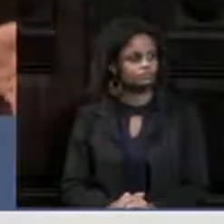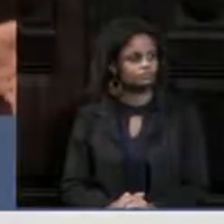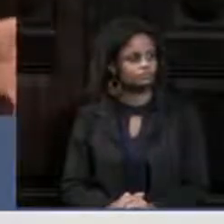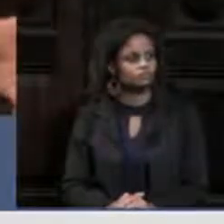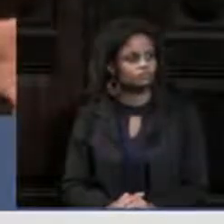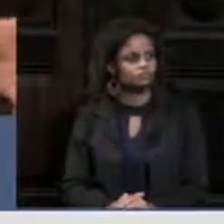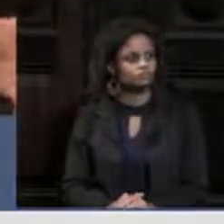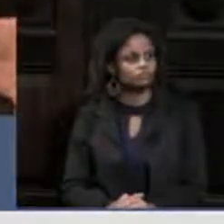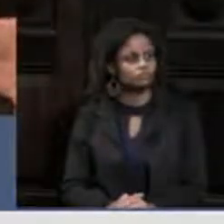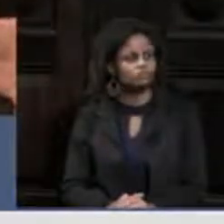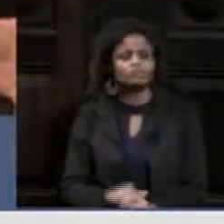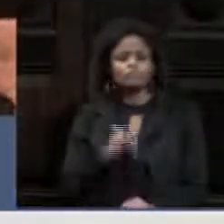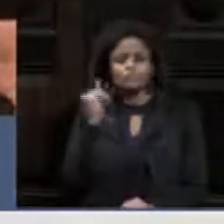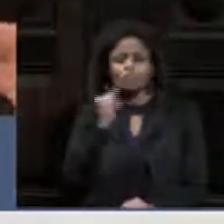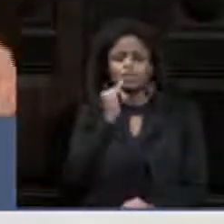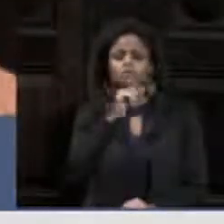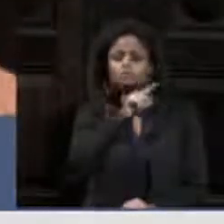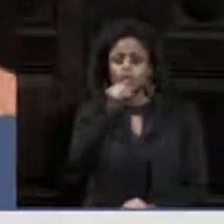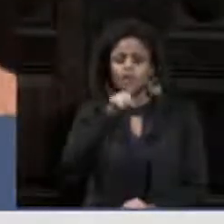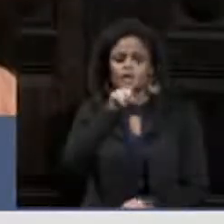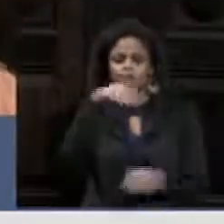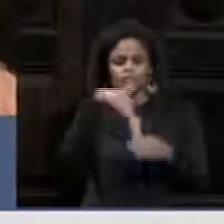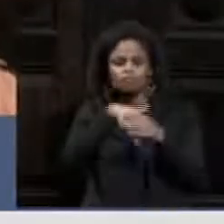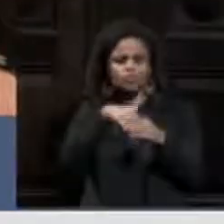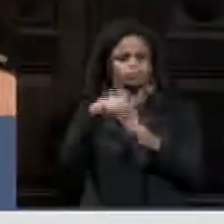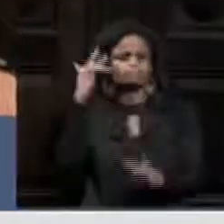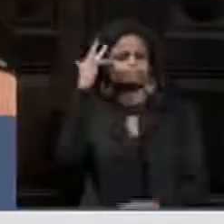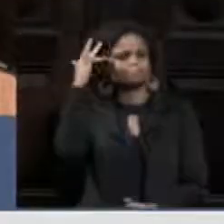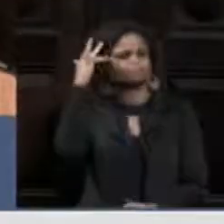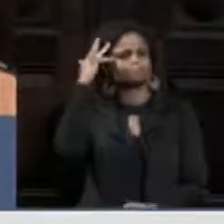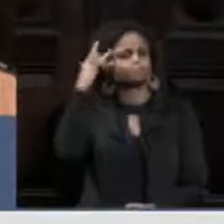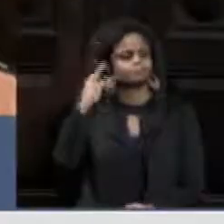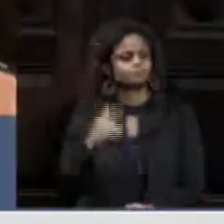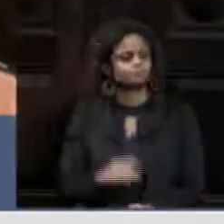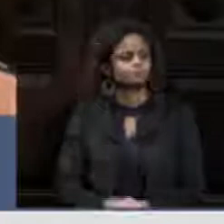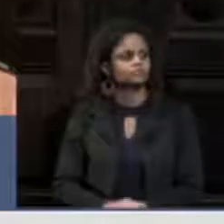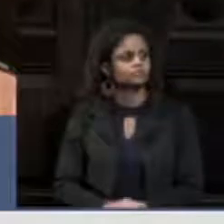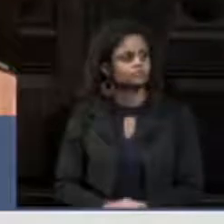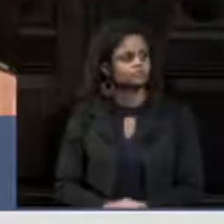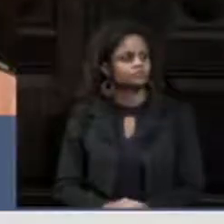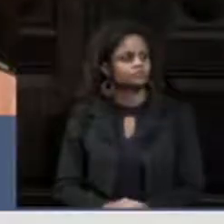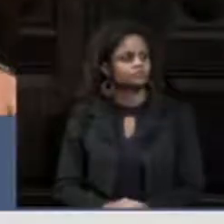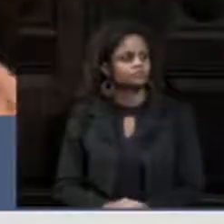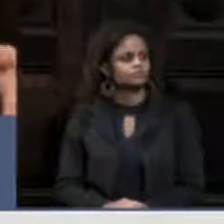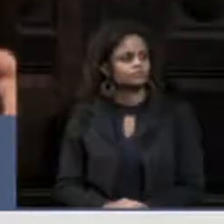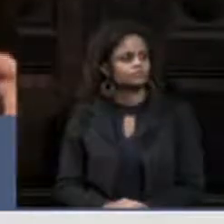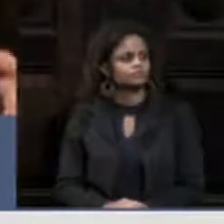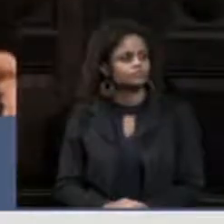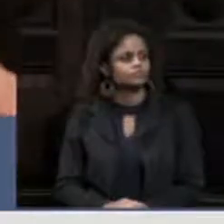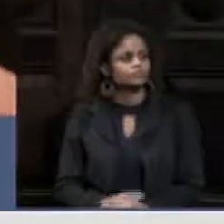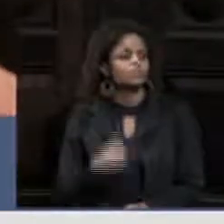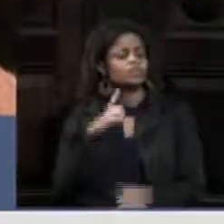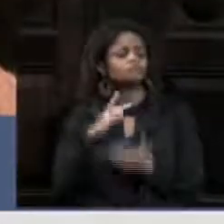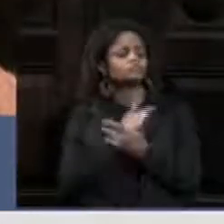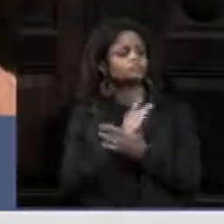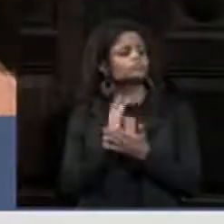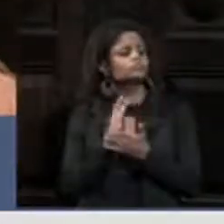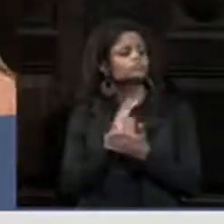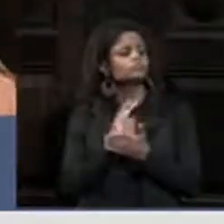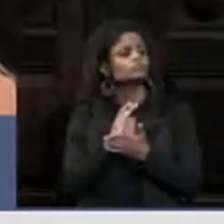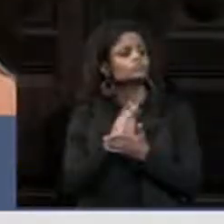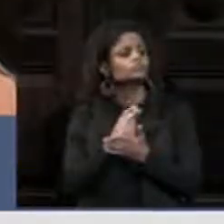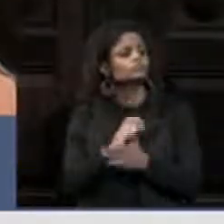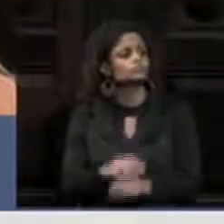venha votar com consciência. E tem alguns que ainda pregam